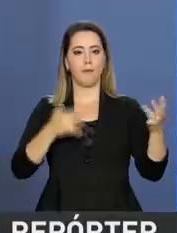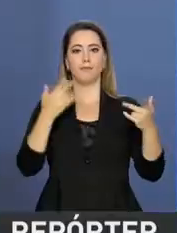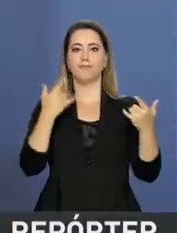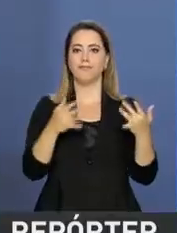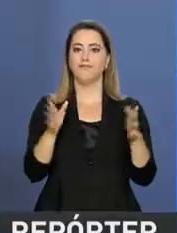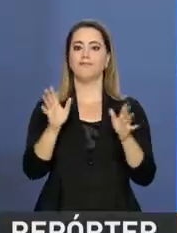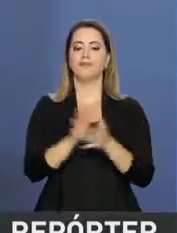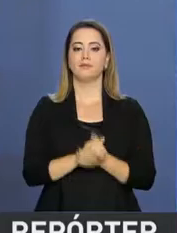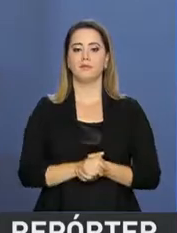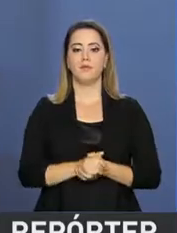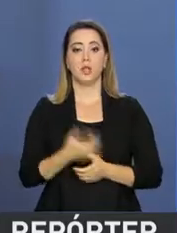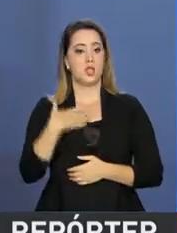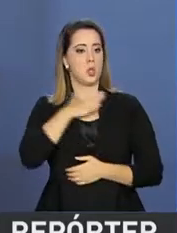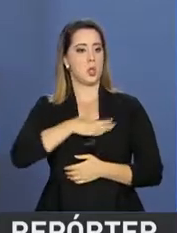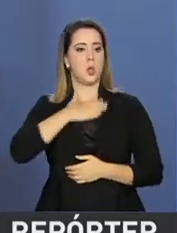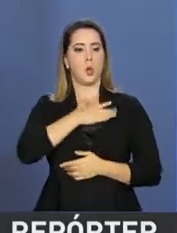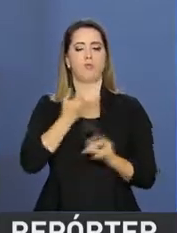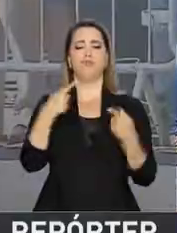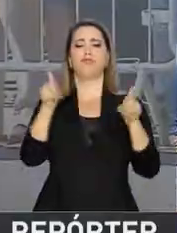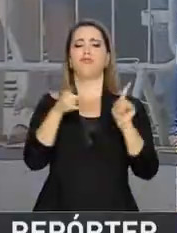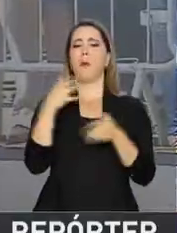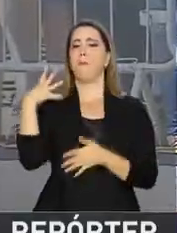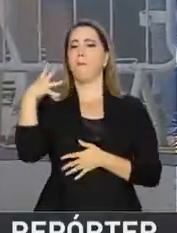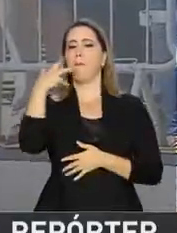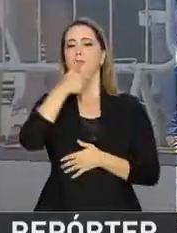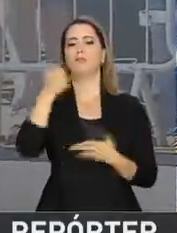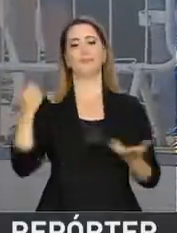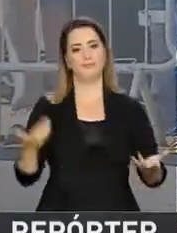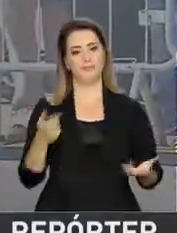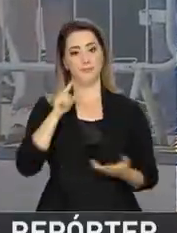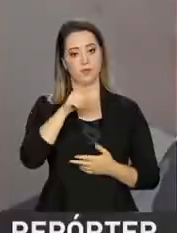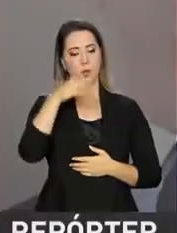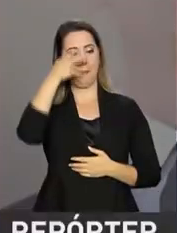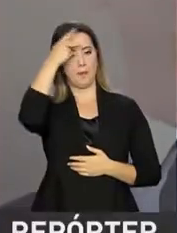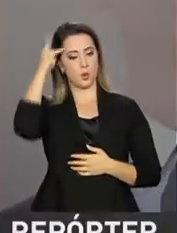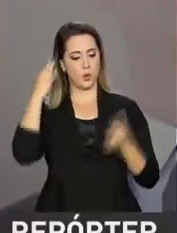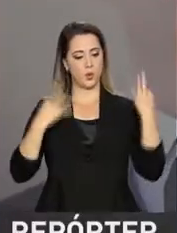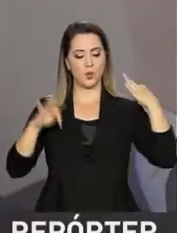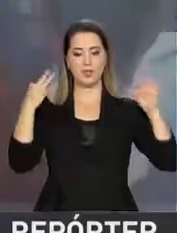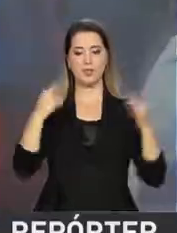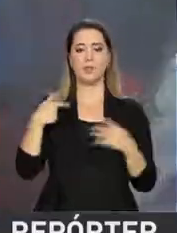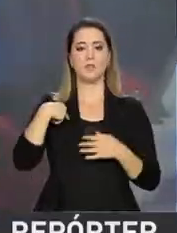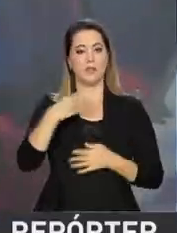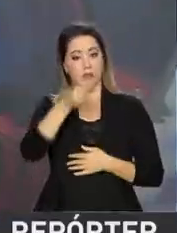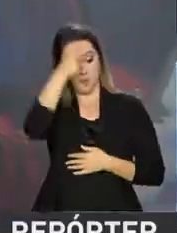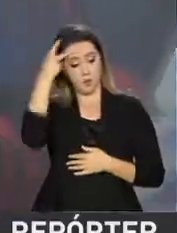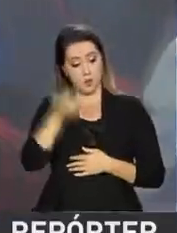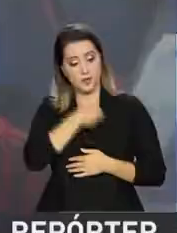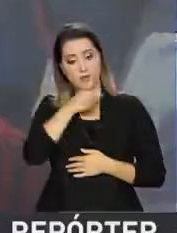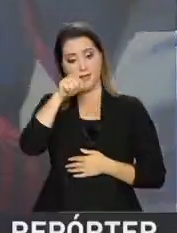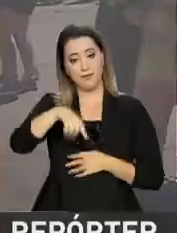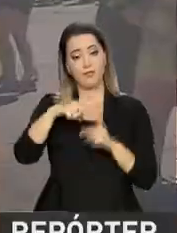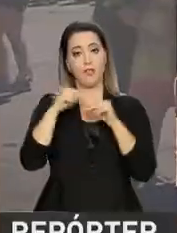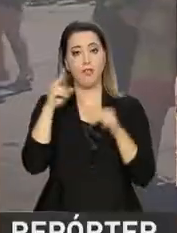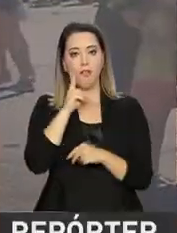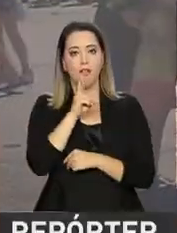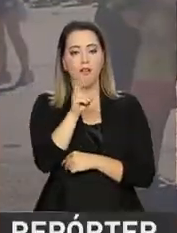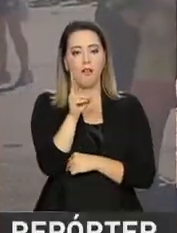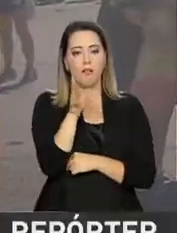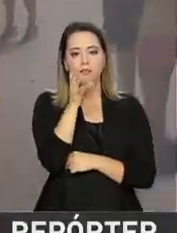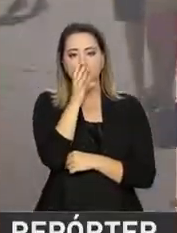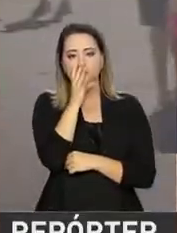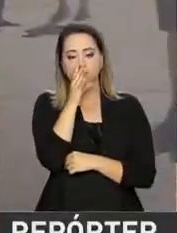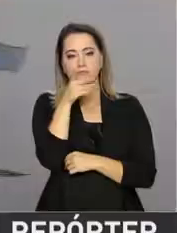dos músicos é muito bom turistas e moradores da capital federal puderam acompanhar a cerimônia na praça dos três